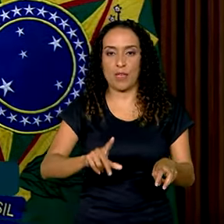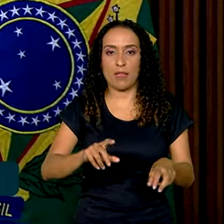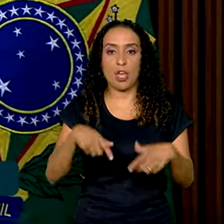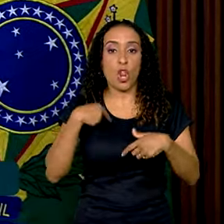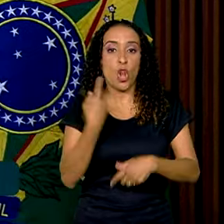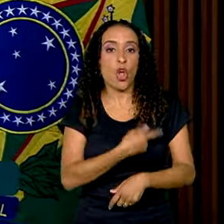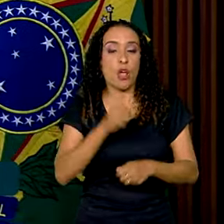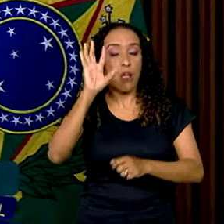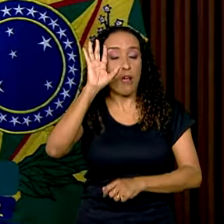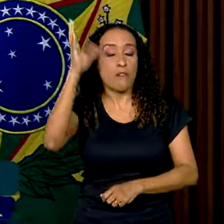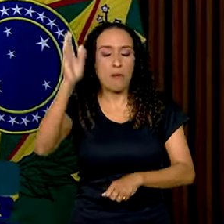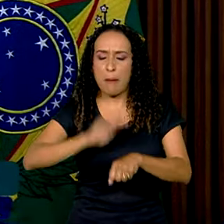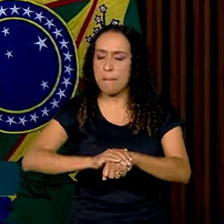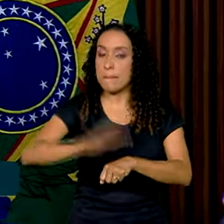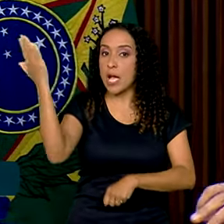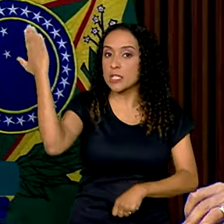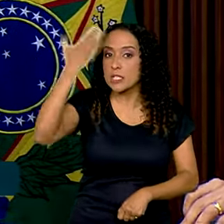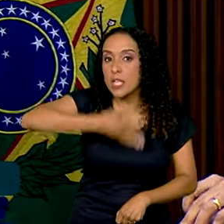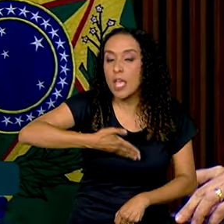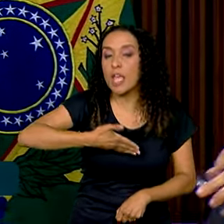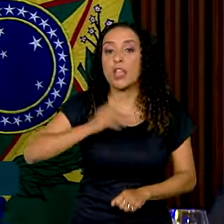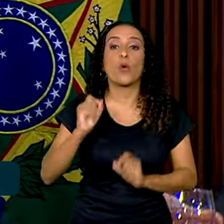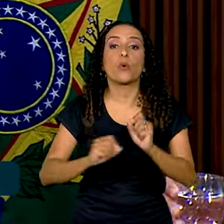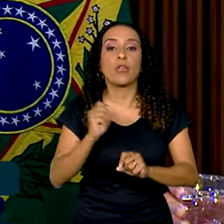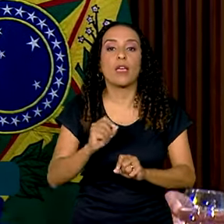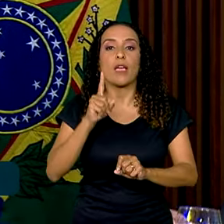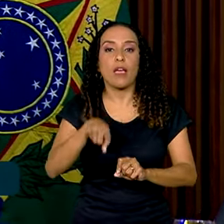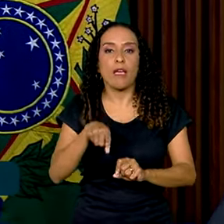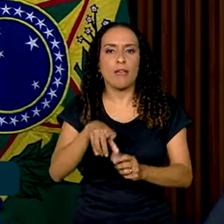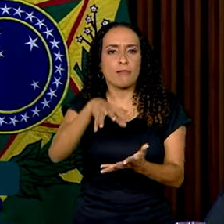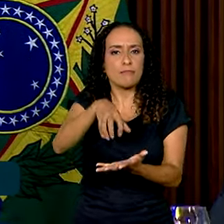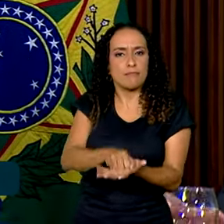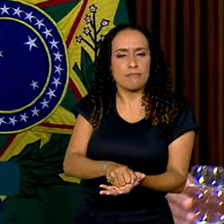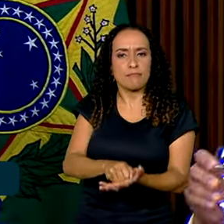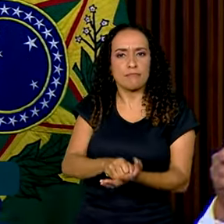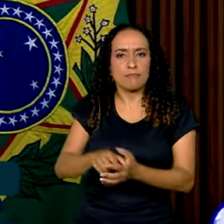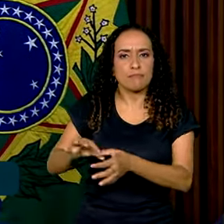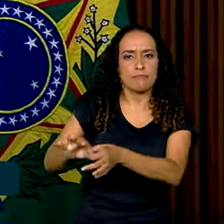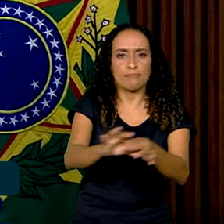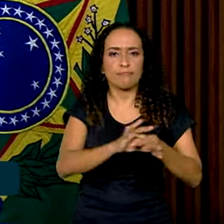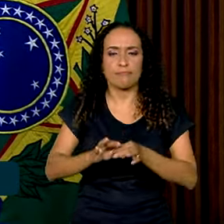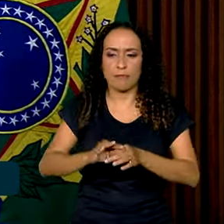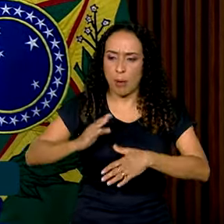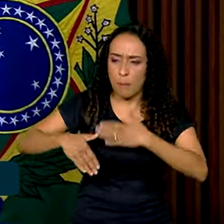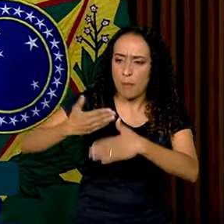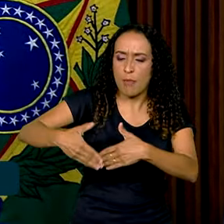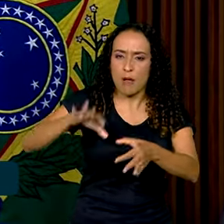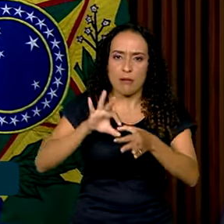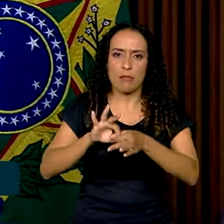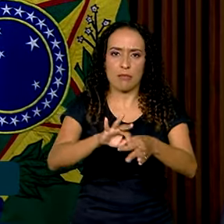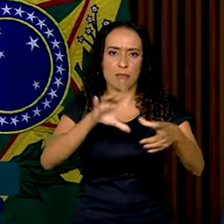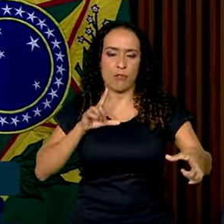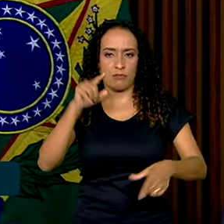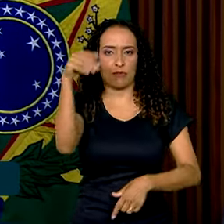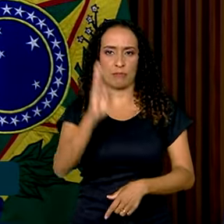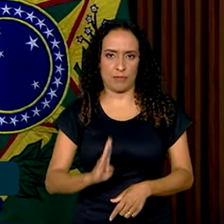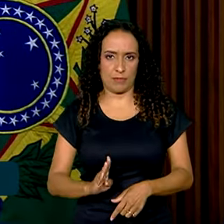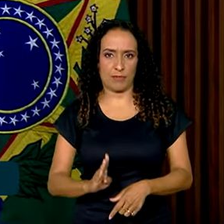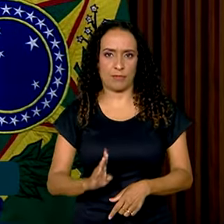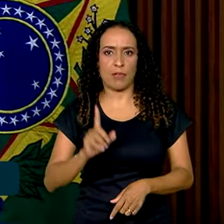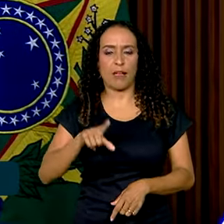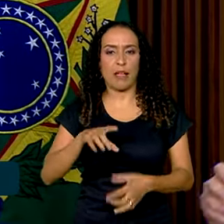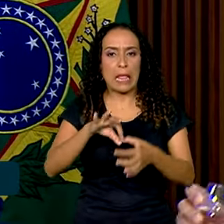resolver uma coisa muito mais séria, que é a consolidação do processo democrático desse país.